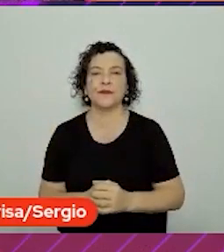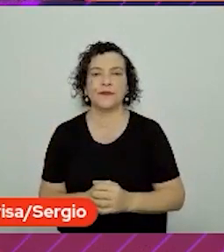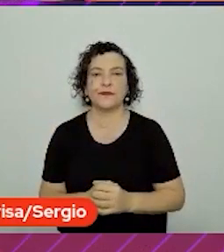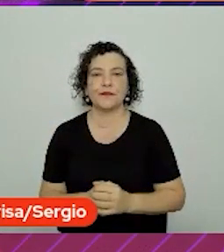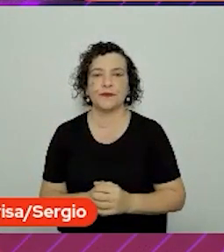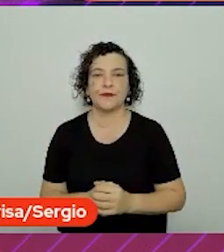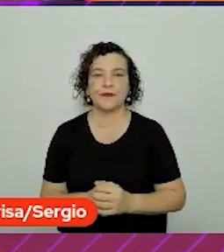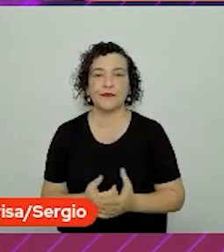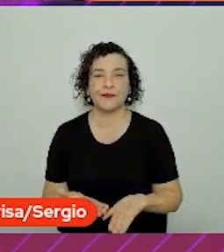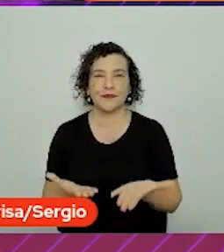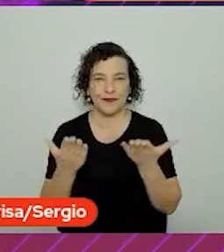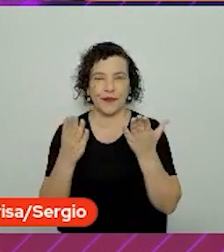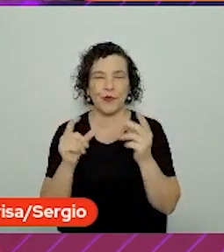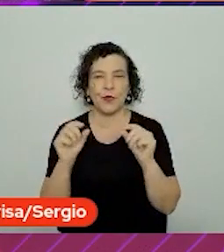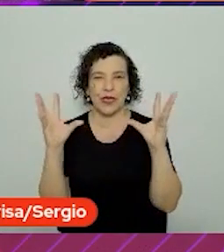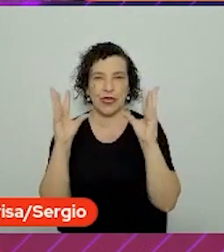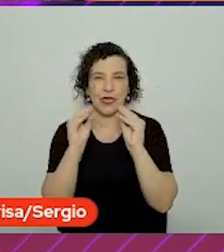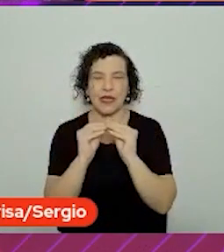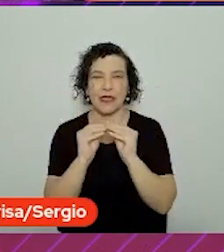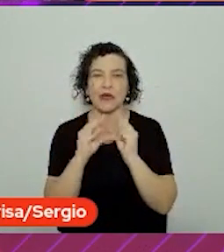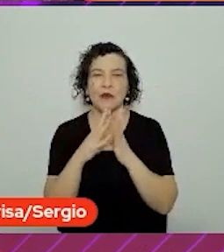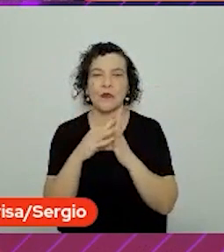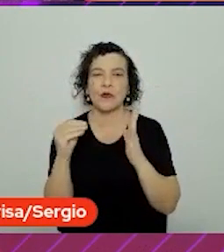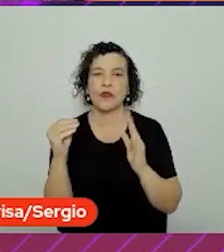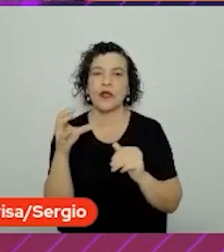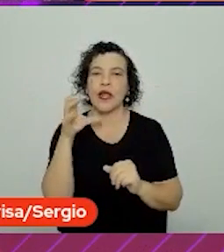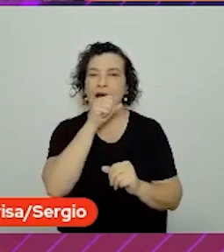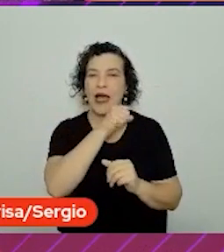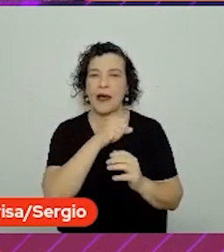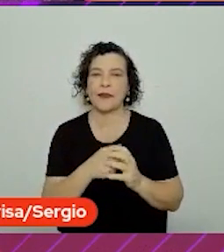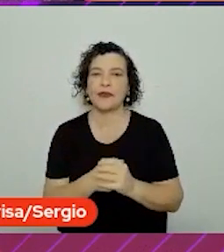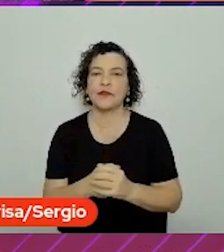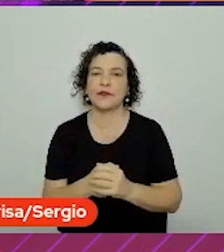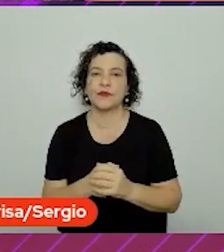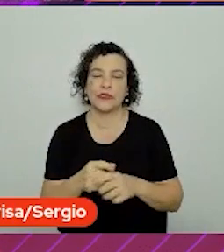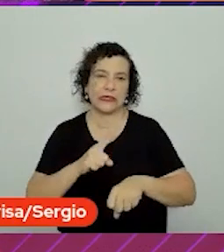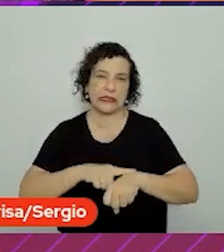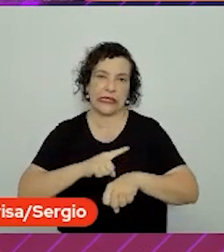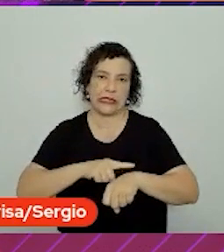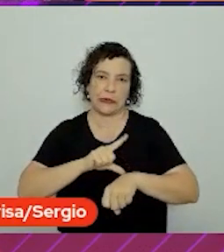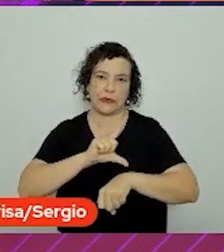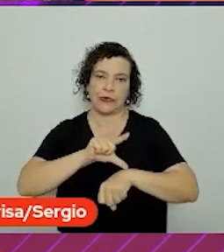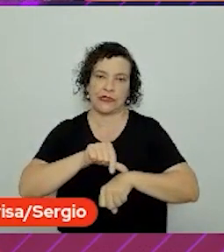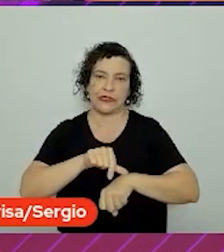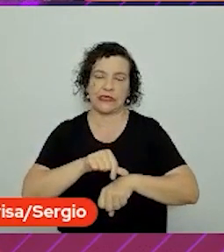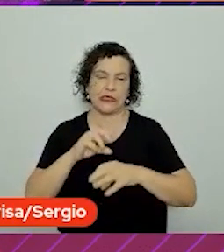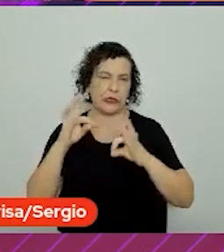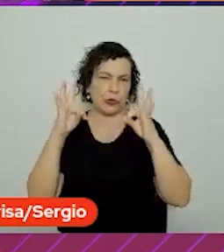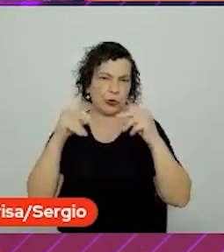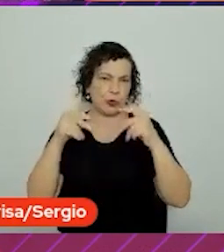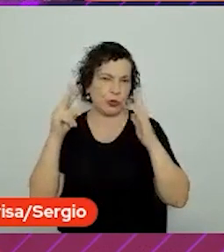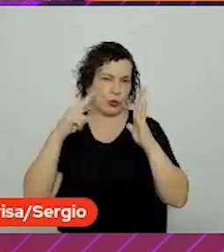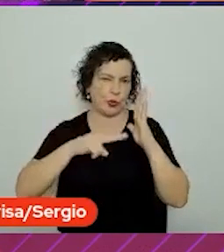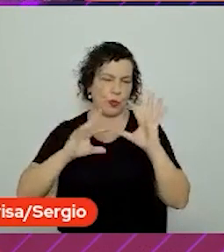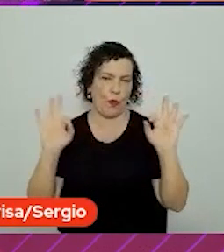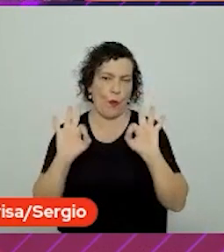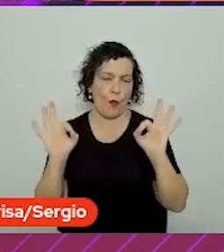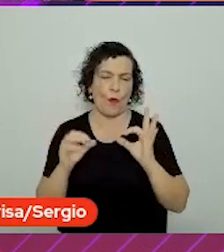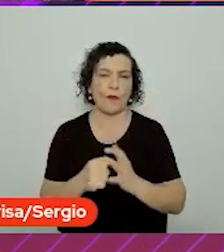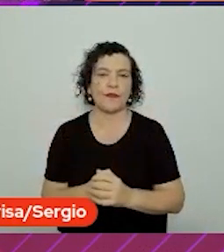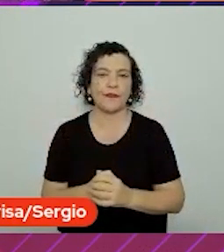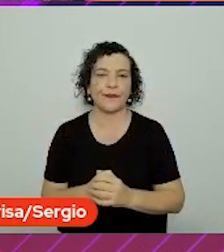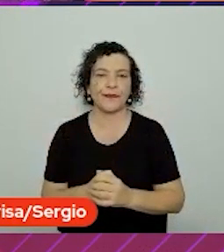um case rapidinho, só para fazer alguns comentários, está acabando o tempo, não vou ficar lendo tudo isso daqui, mas, cara, teve